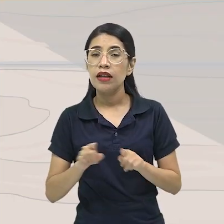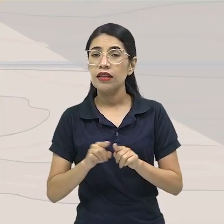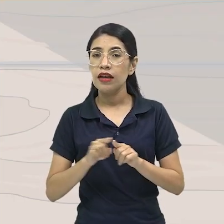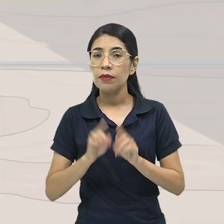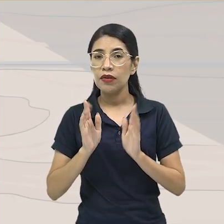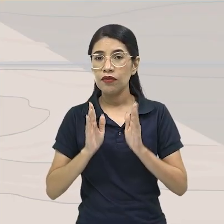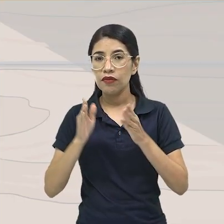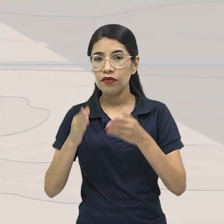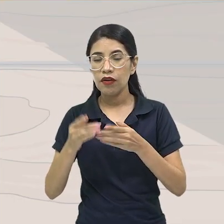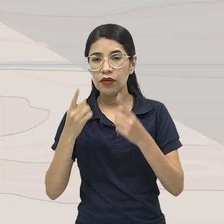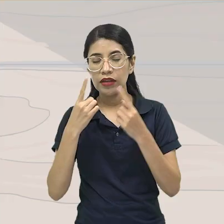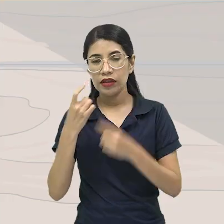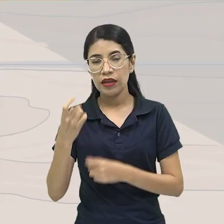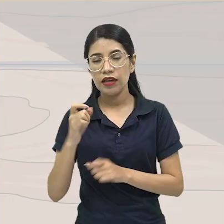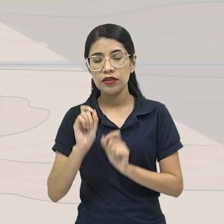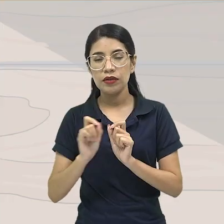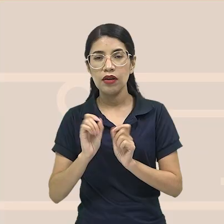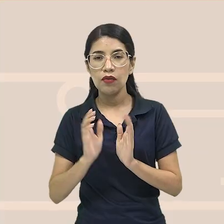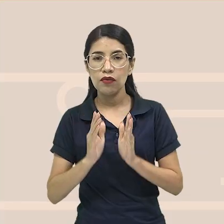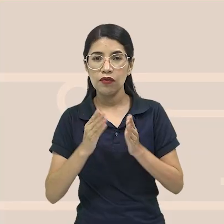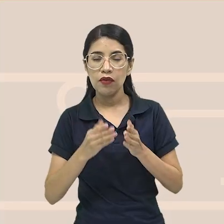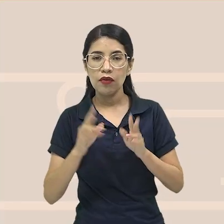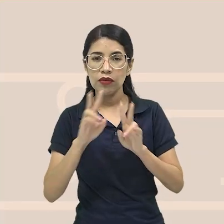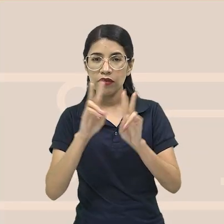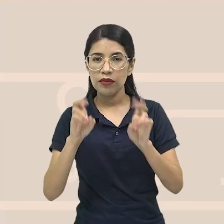sua atenção para o foco do texto.